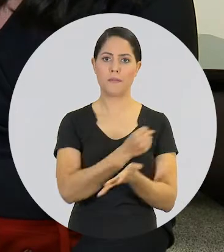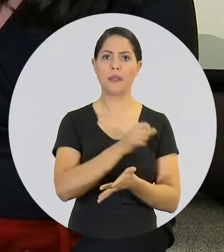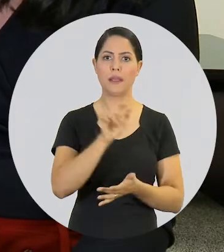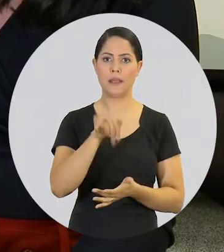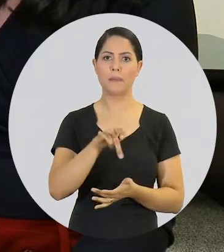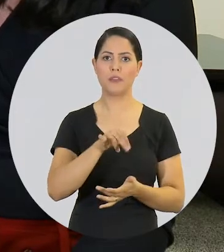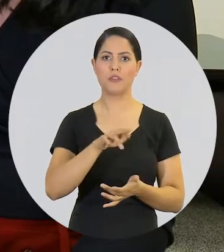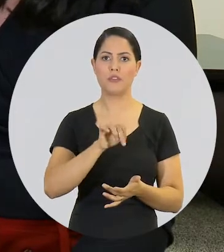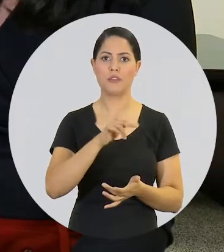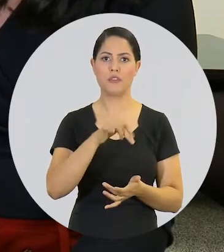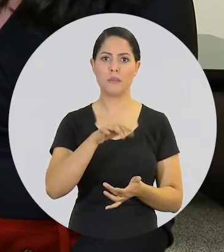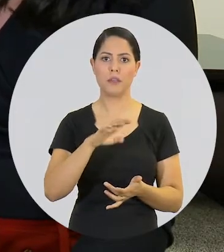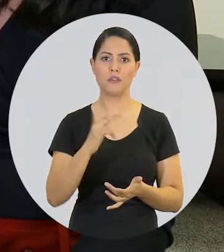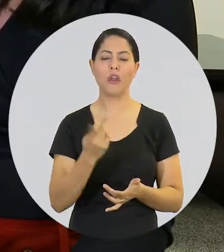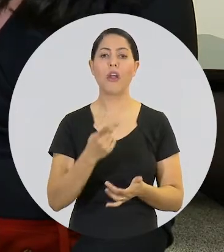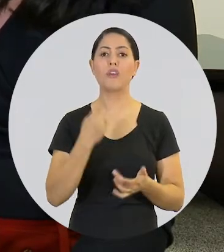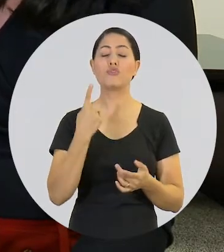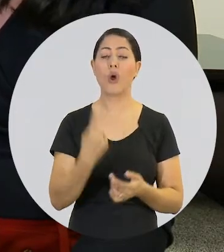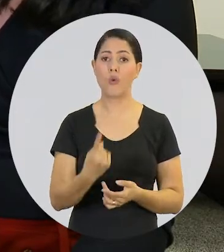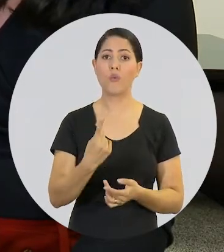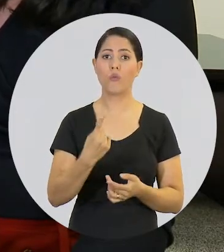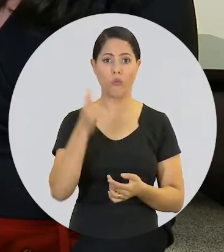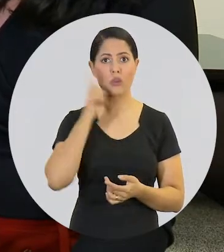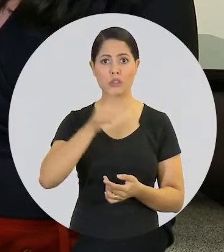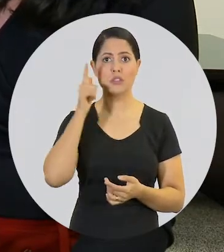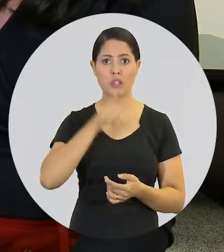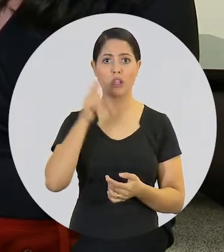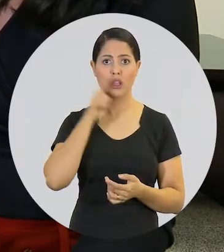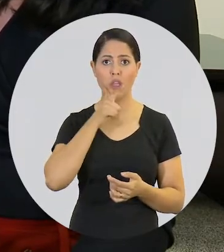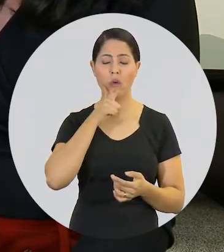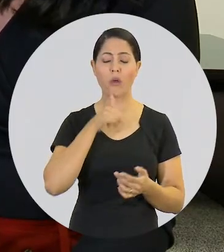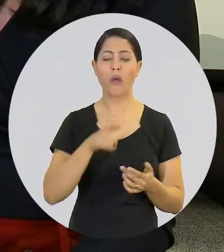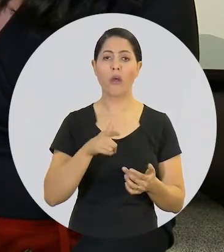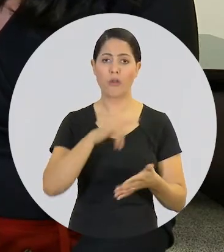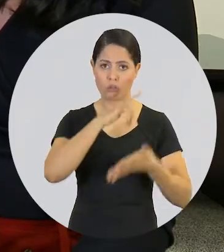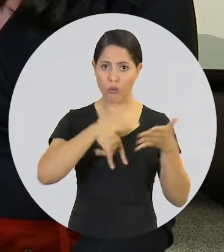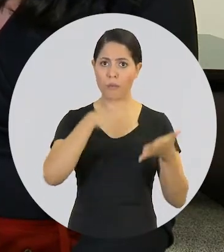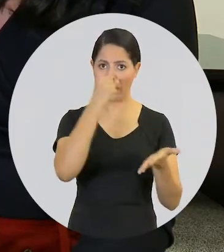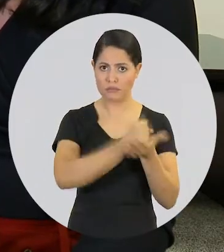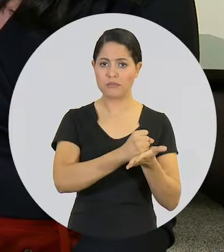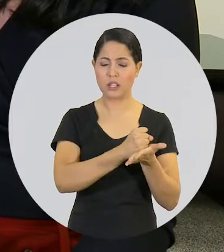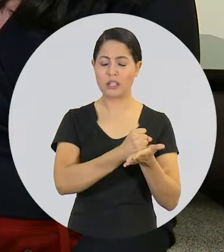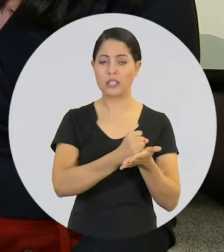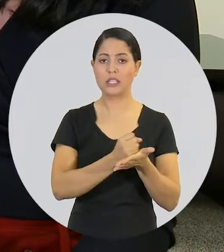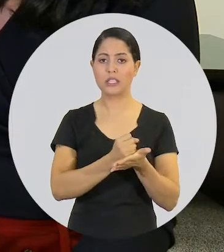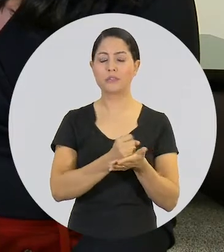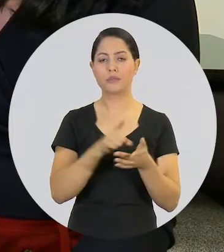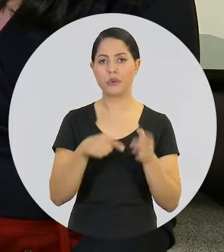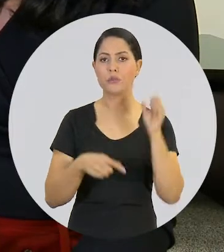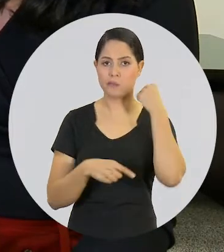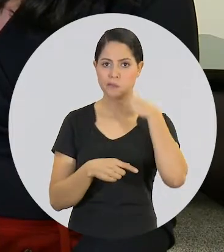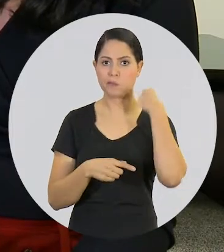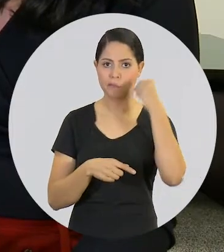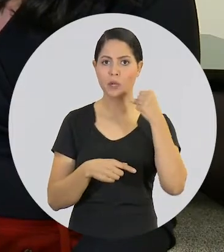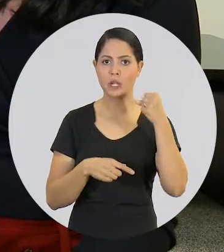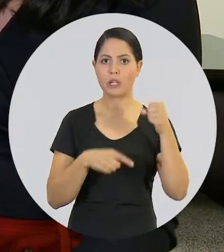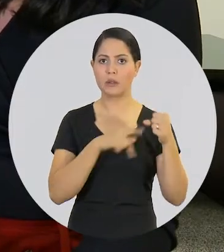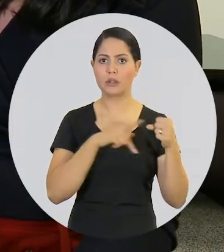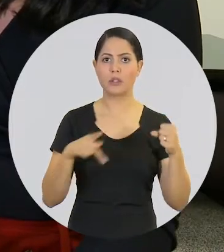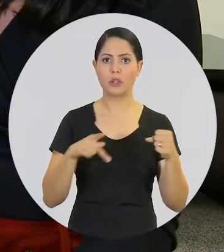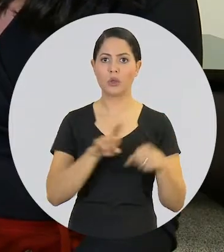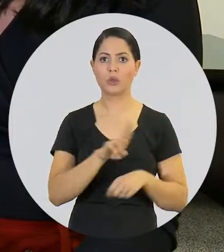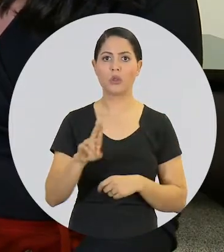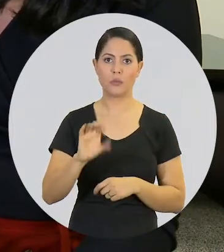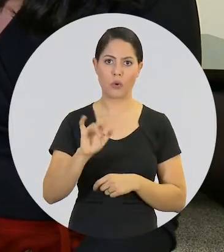de impeachment. A Ordem tinha protocolado apenas um destes pedidos, né, que foi do atual senador e